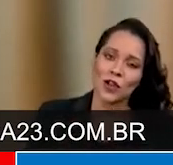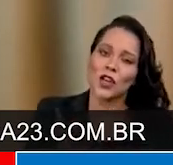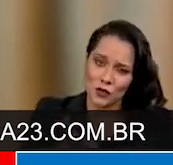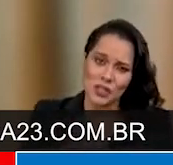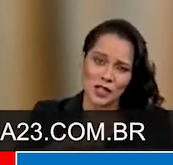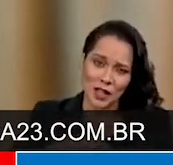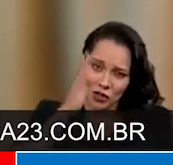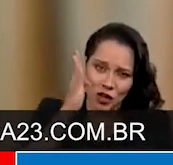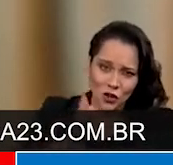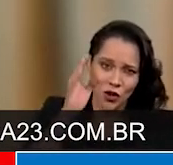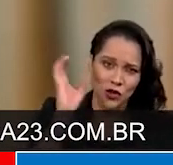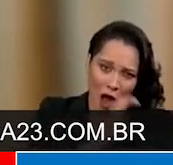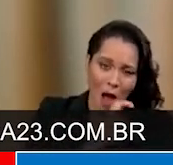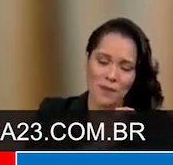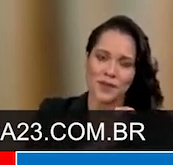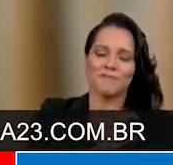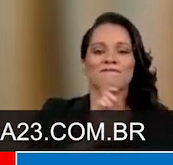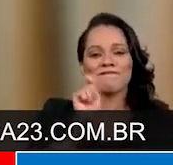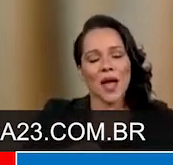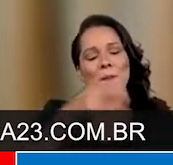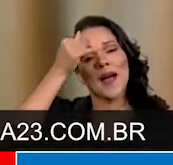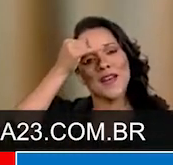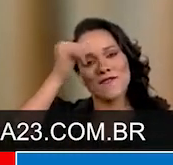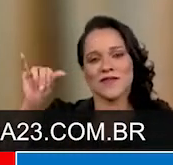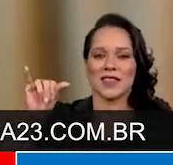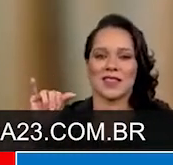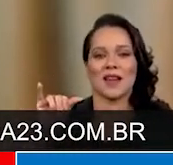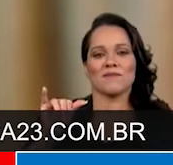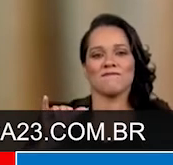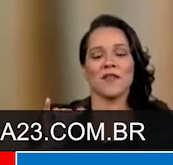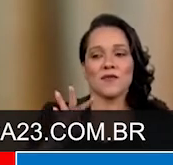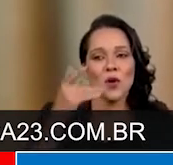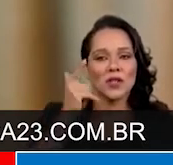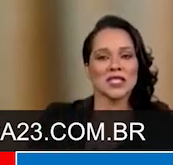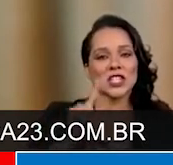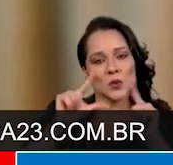tendo o diagnóstico precoce, como eu disse, você consequentemente vai conseguir